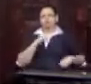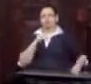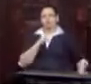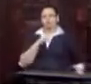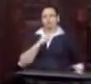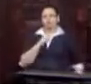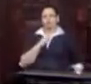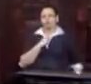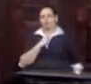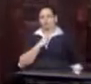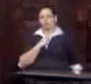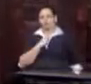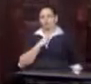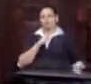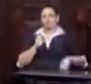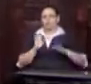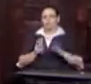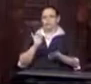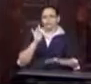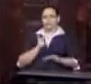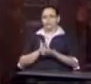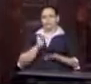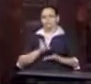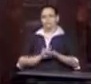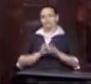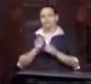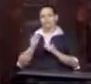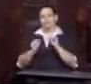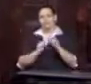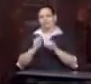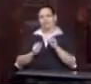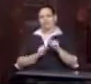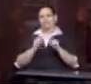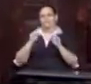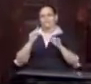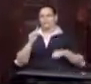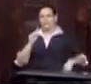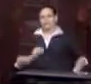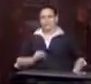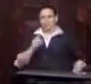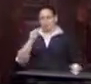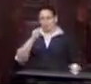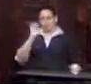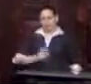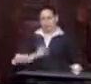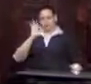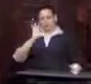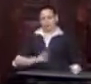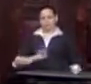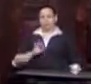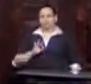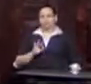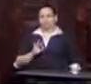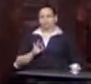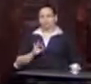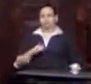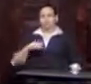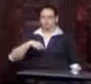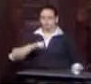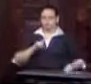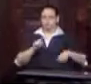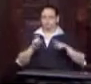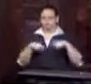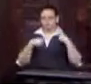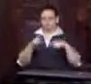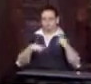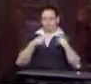lá embaixo. Mas a verdade é que menos de 8% desses benefícios foram para o interior do Estado.